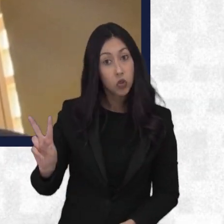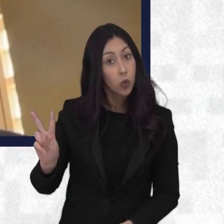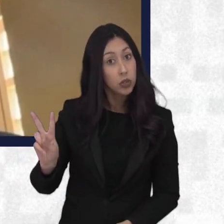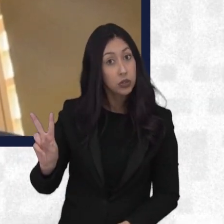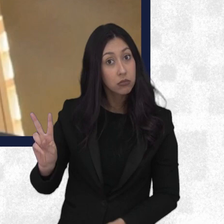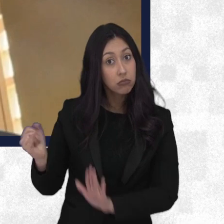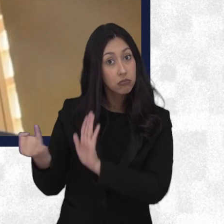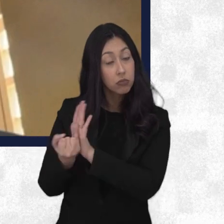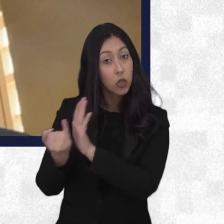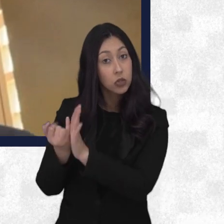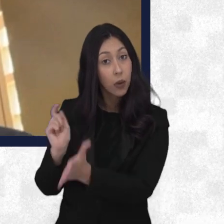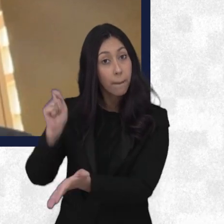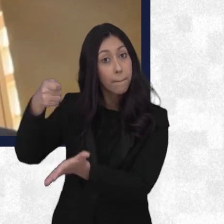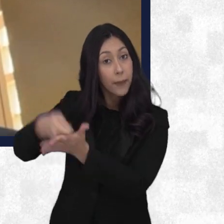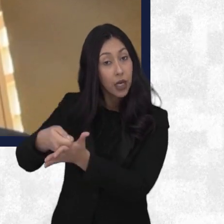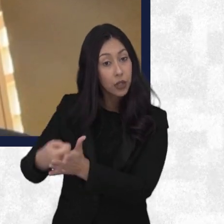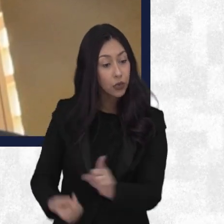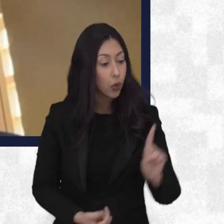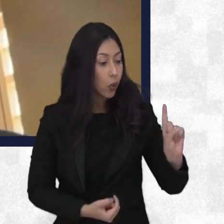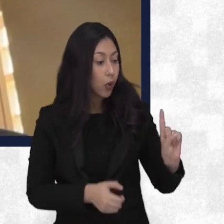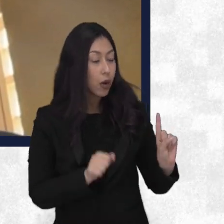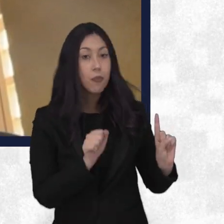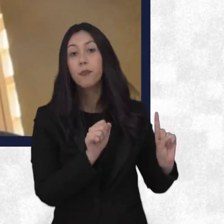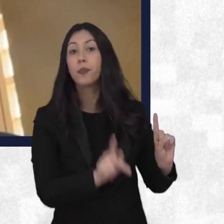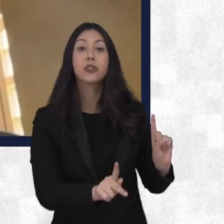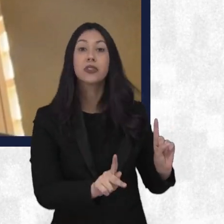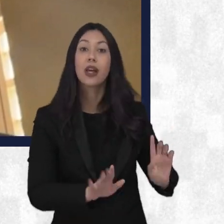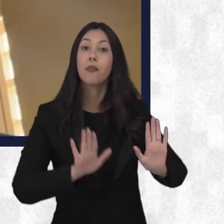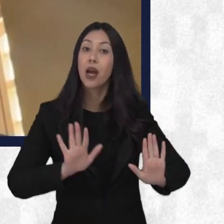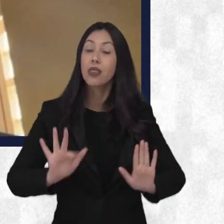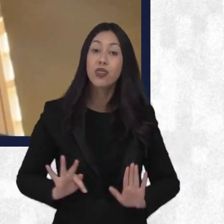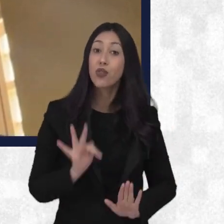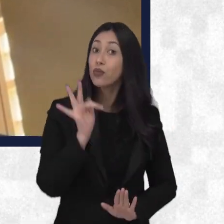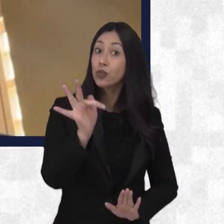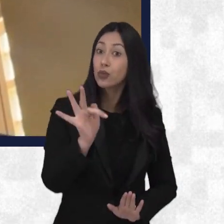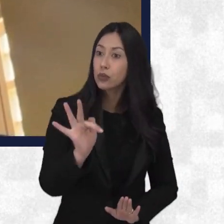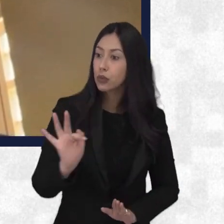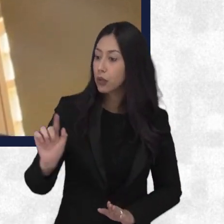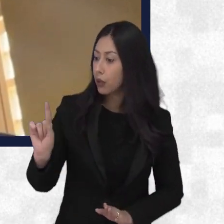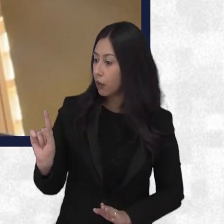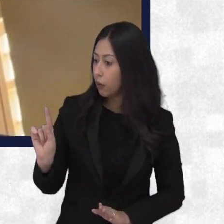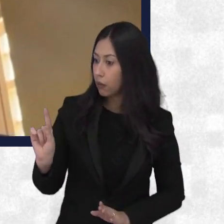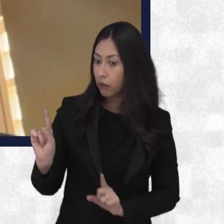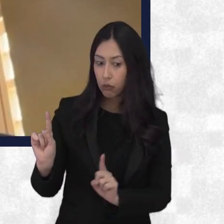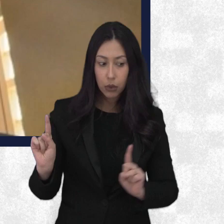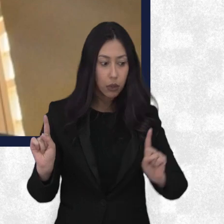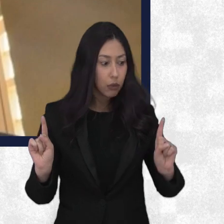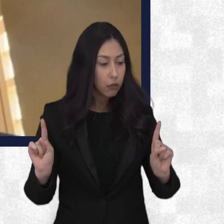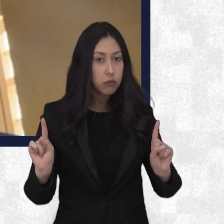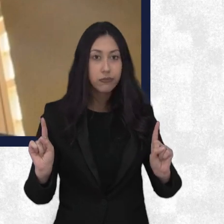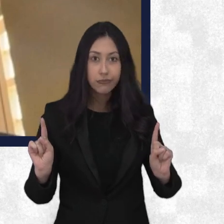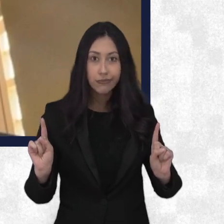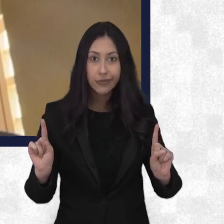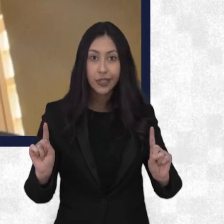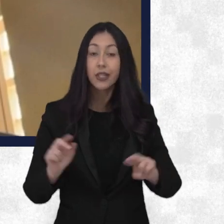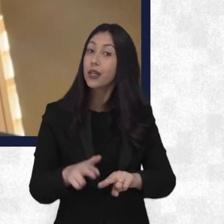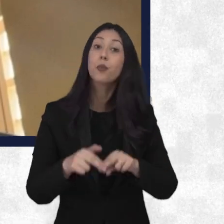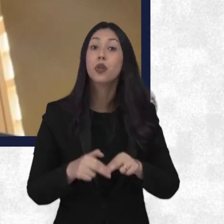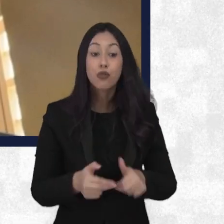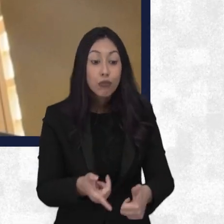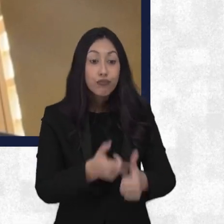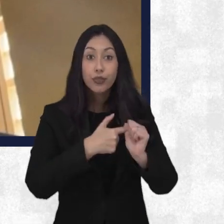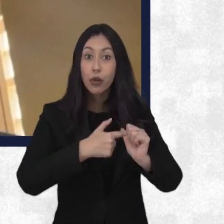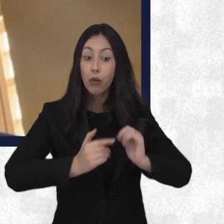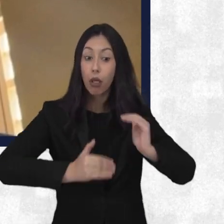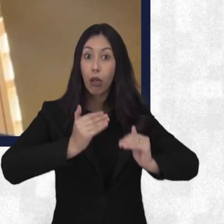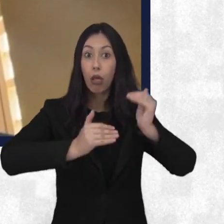2 pessoas contribuindo para cada uma aposentada, daqui a algumas décadas vão ter uma para uma, e